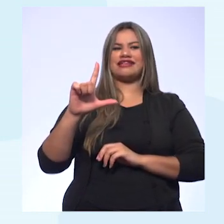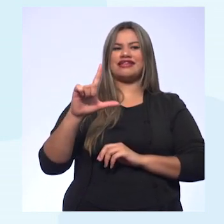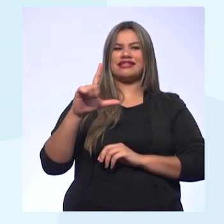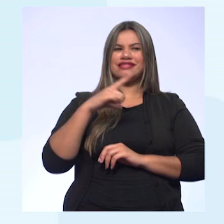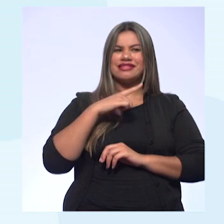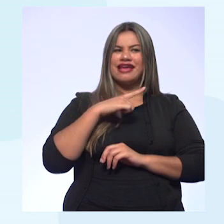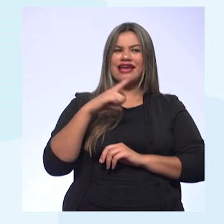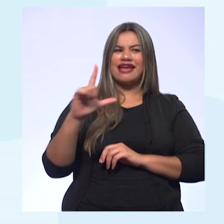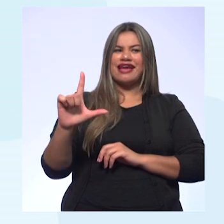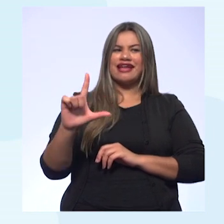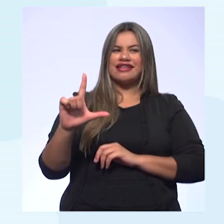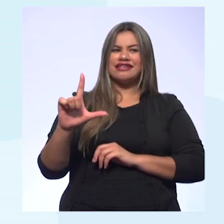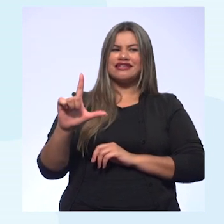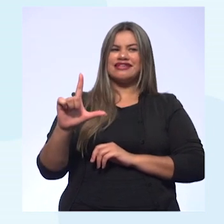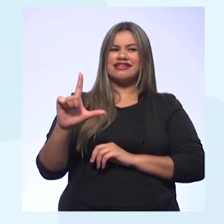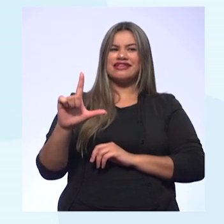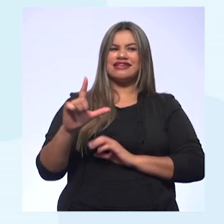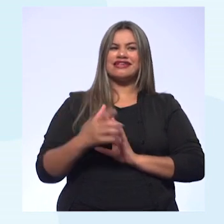L?